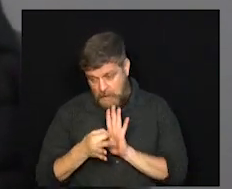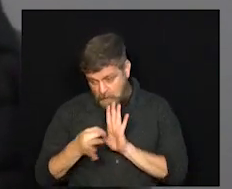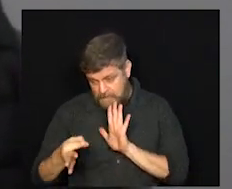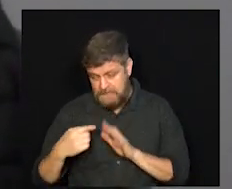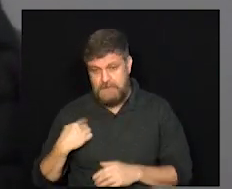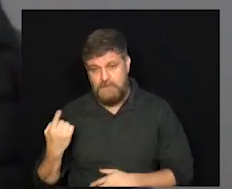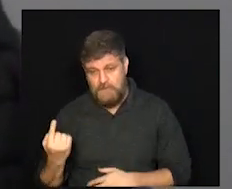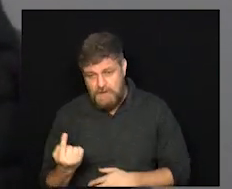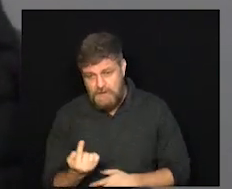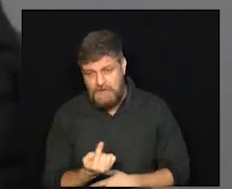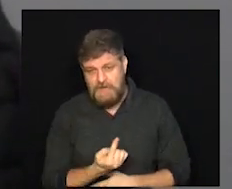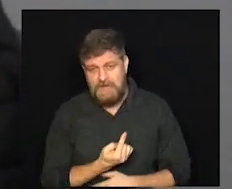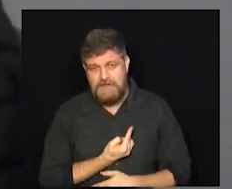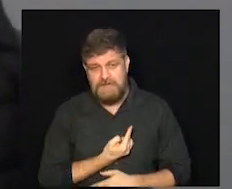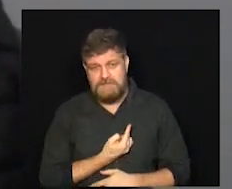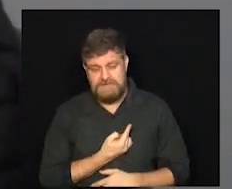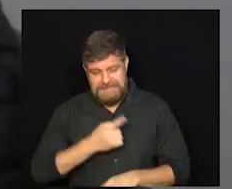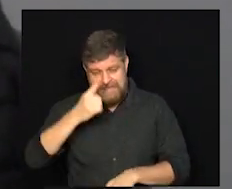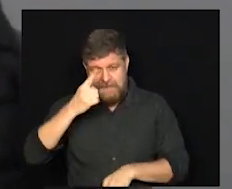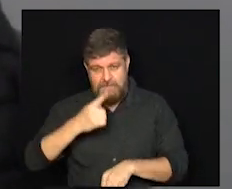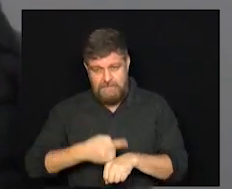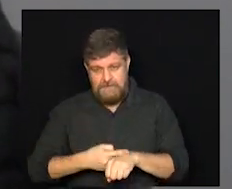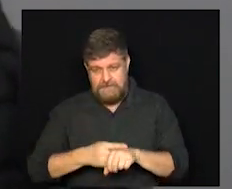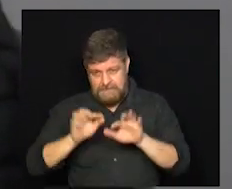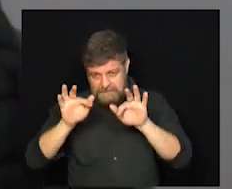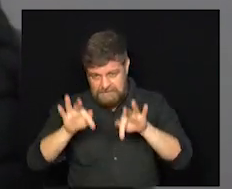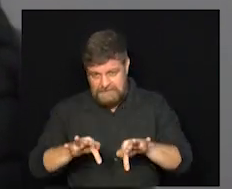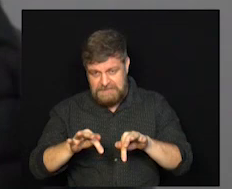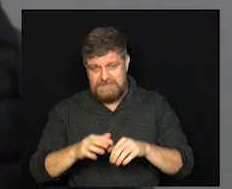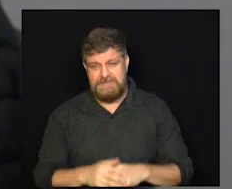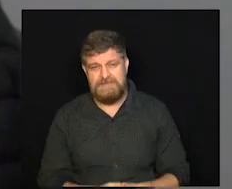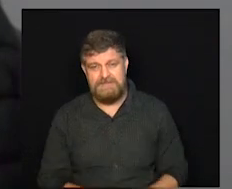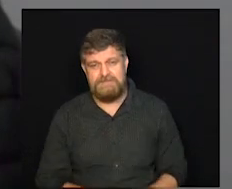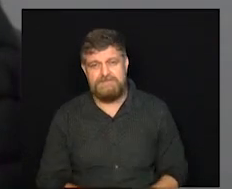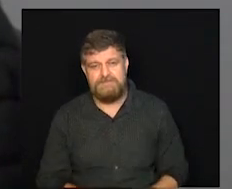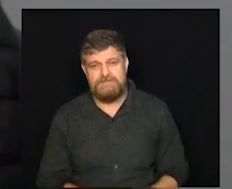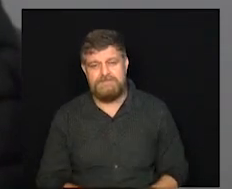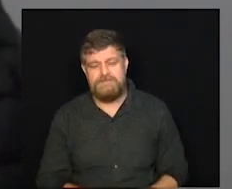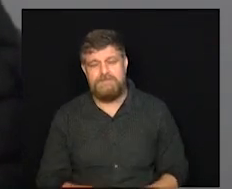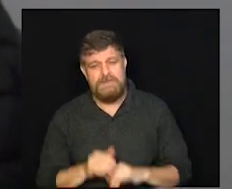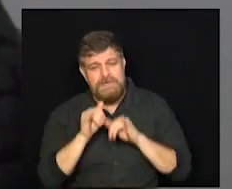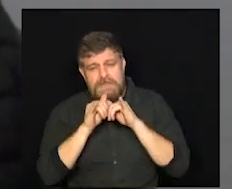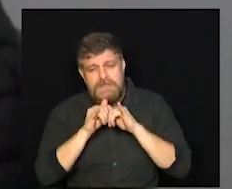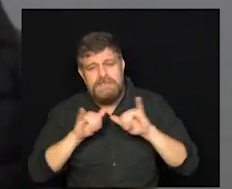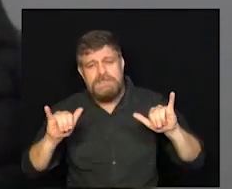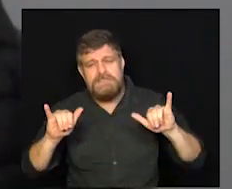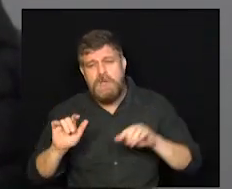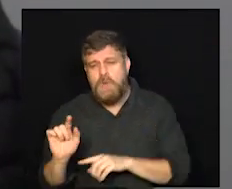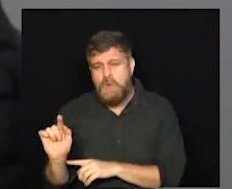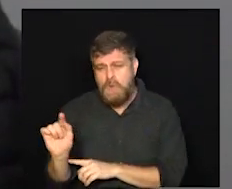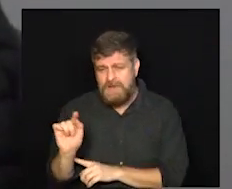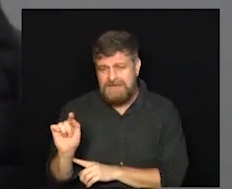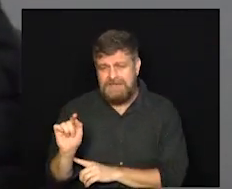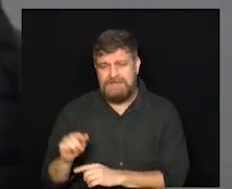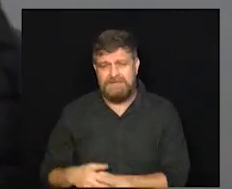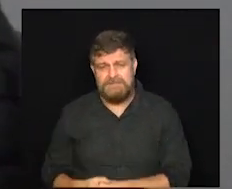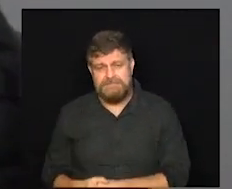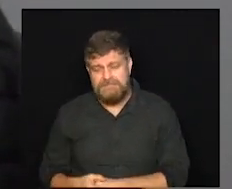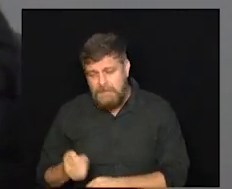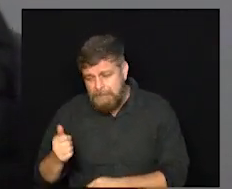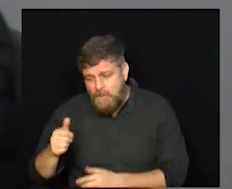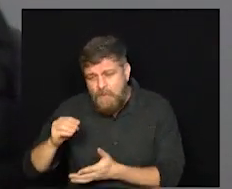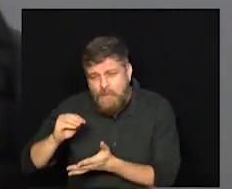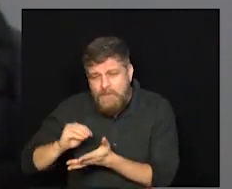pudesse encerrar esse momento, pelo menos aqui da minha parte, é dizer que às vezes falta um pouco para